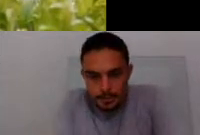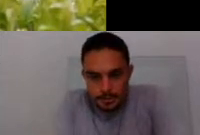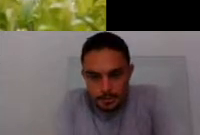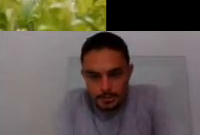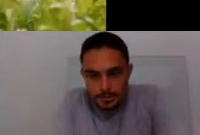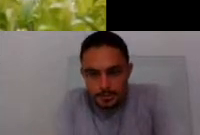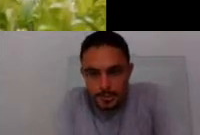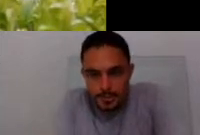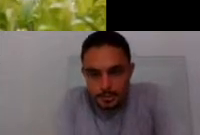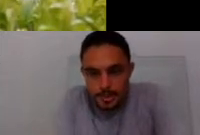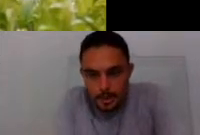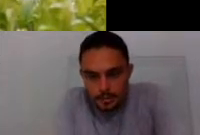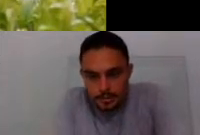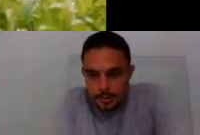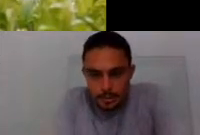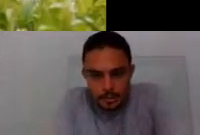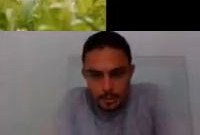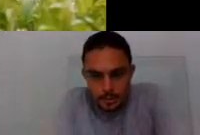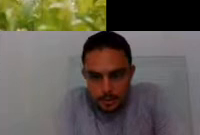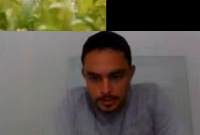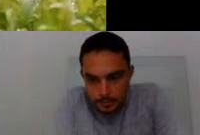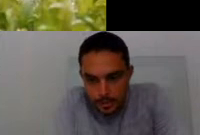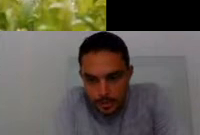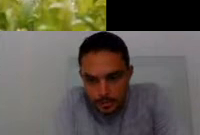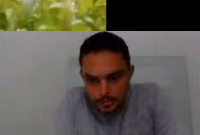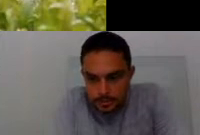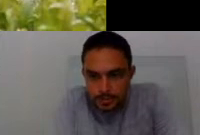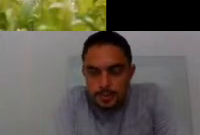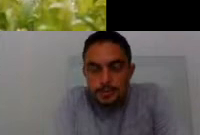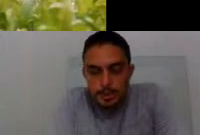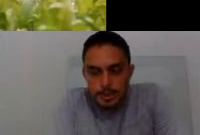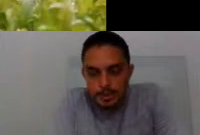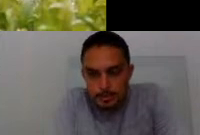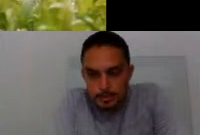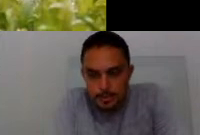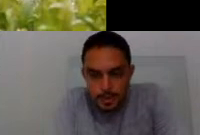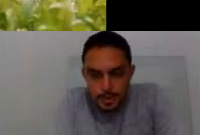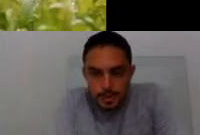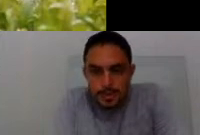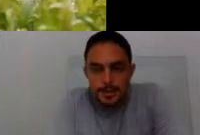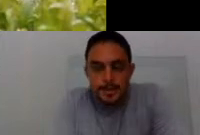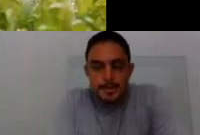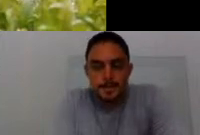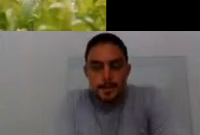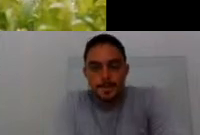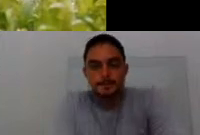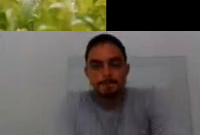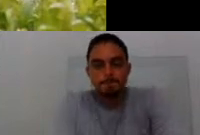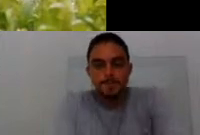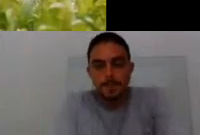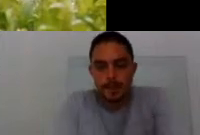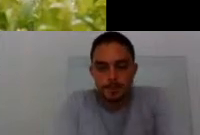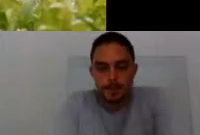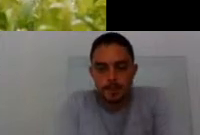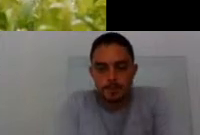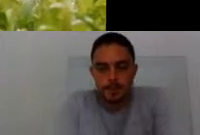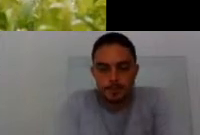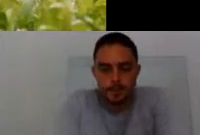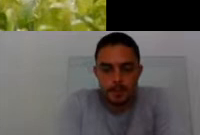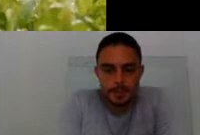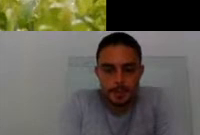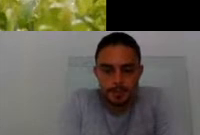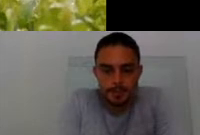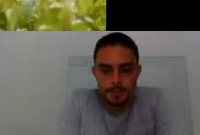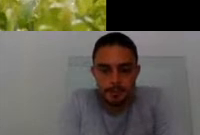para que vocês consigam me ver fazendo os cálculos, tá? Ou tentar baixar um aplicativo que vocês consigam ver como se fosse uma caneta aí na tela, tá? Porque fica